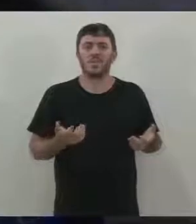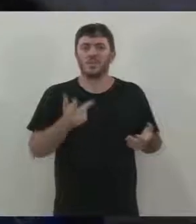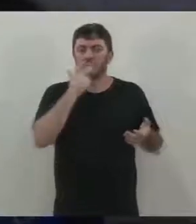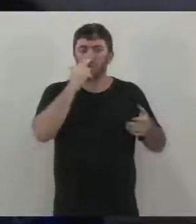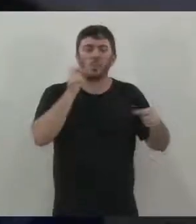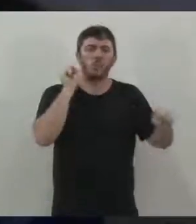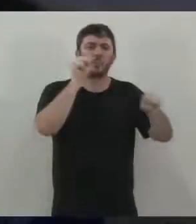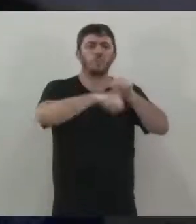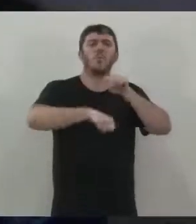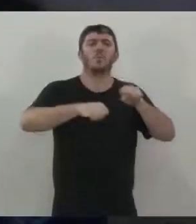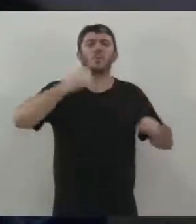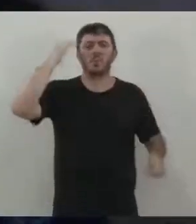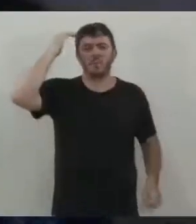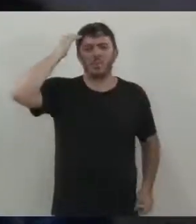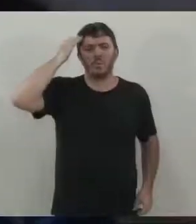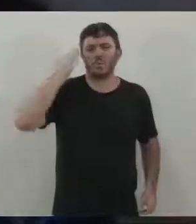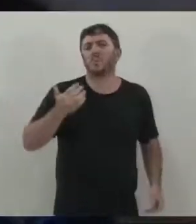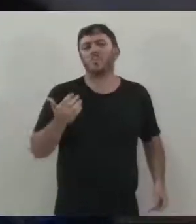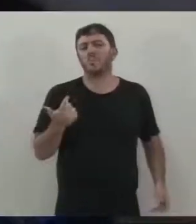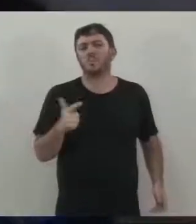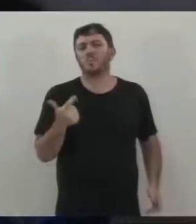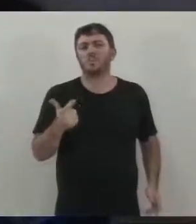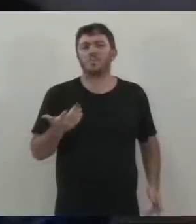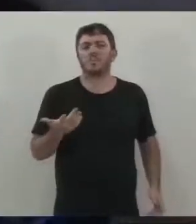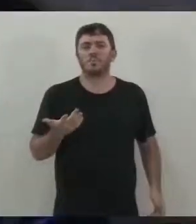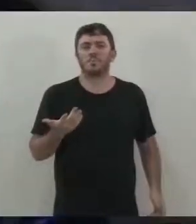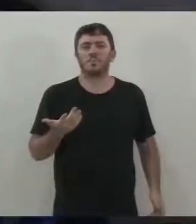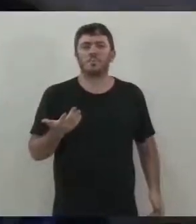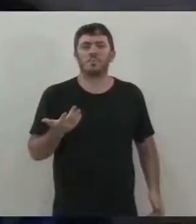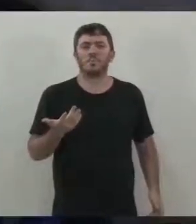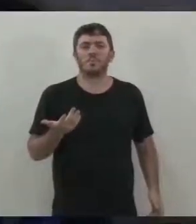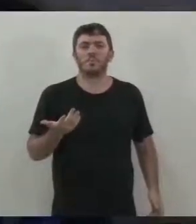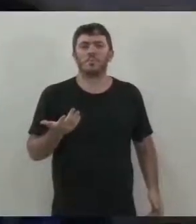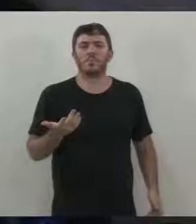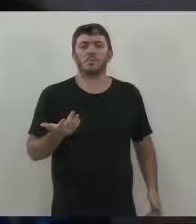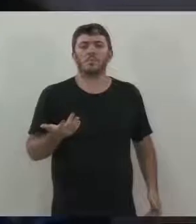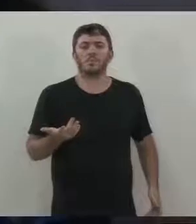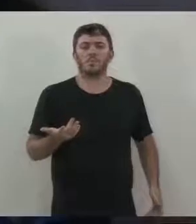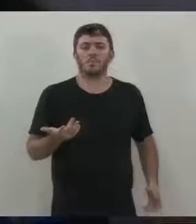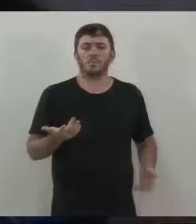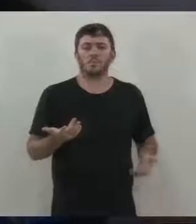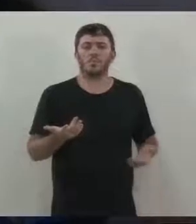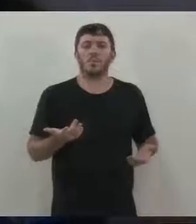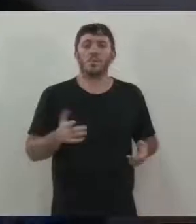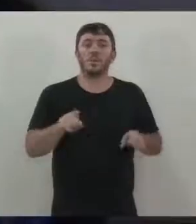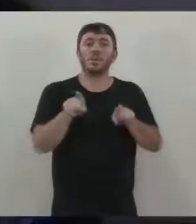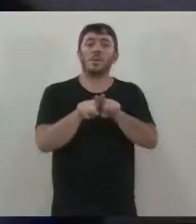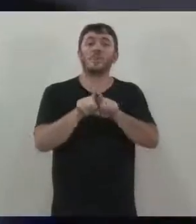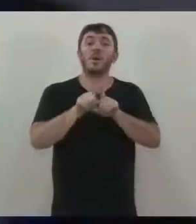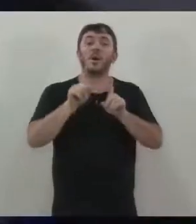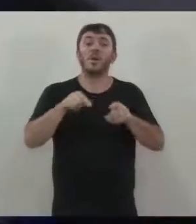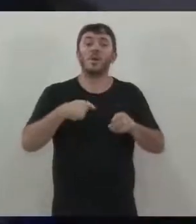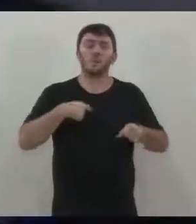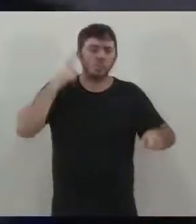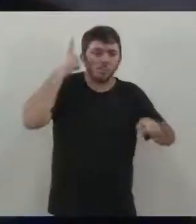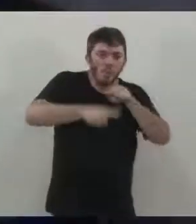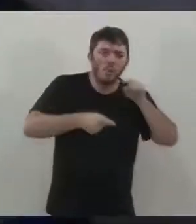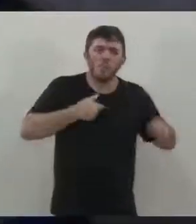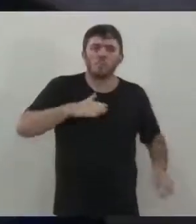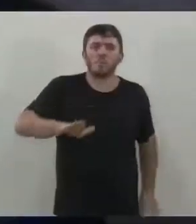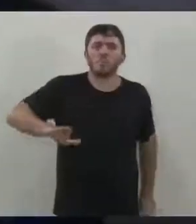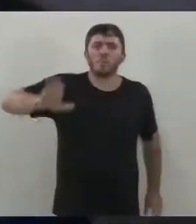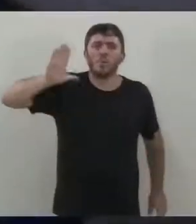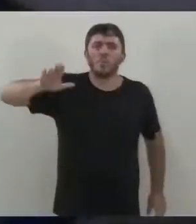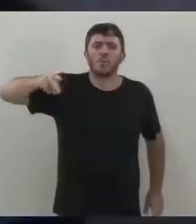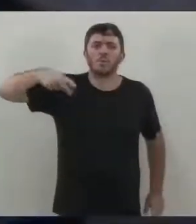existe, né? Também não existe proibir uma pessoa de ser candidata ou se recandidatar à